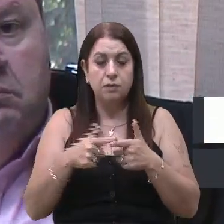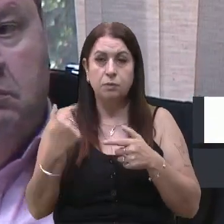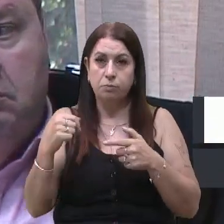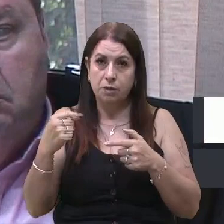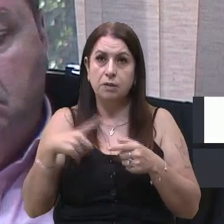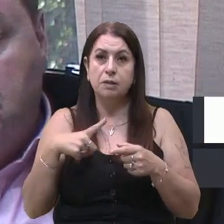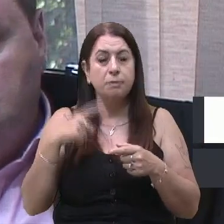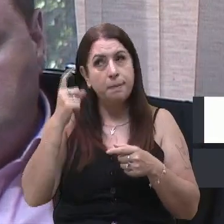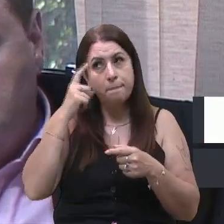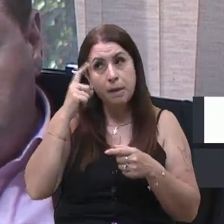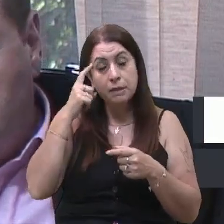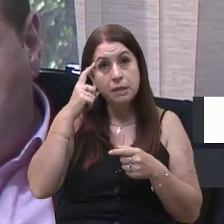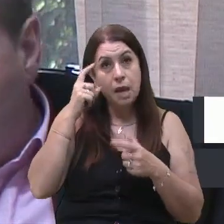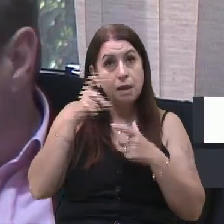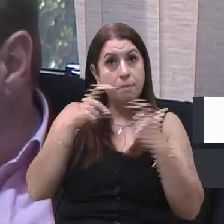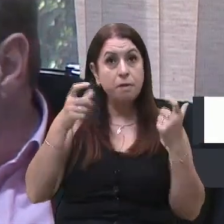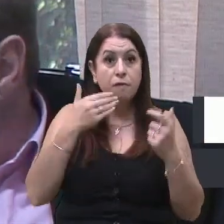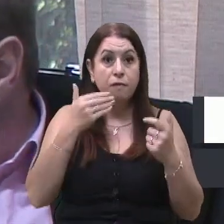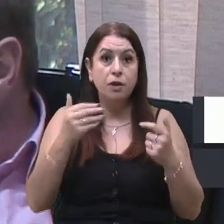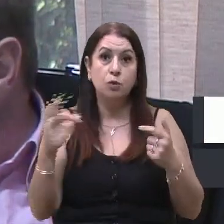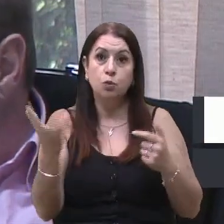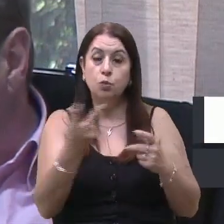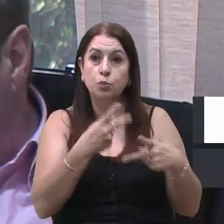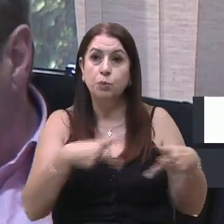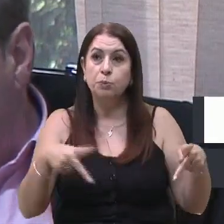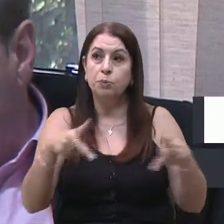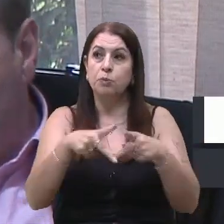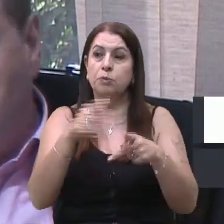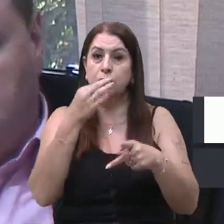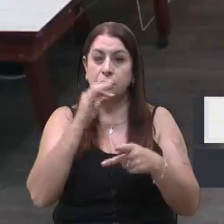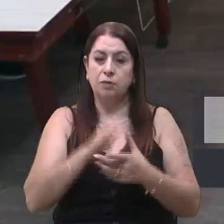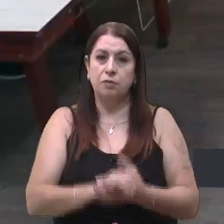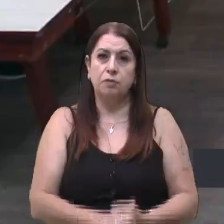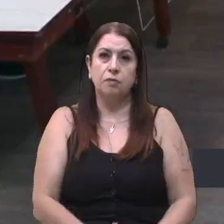pensar maior em favor de toda a população caxiense. Obrigado.